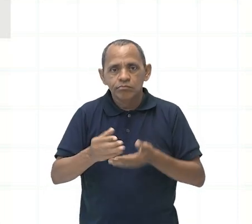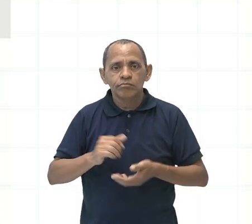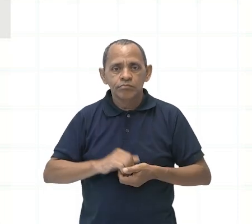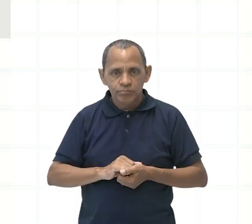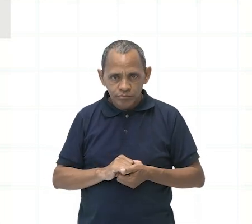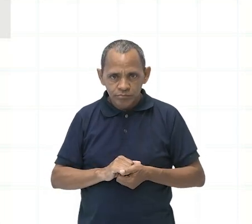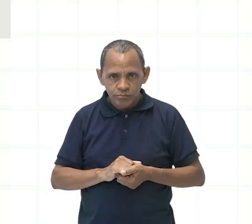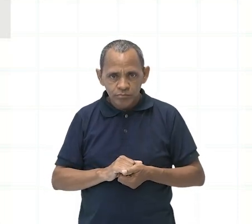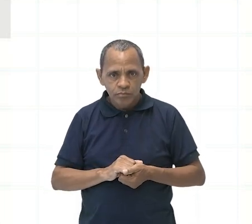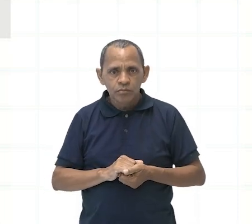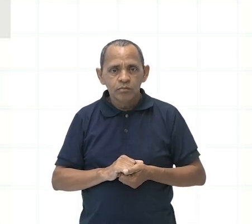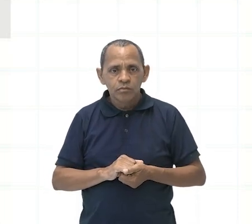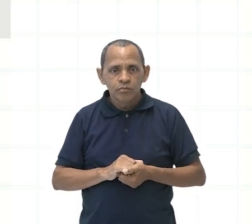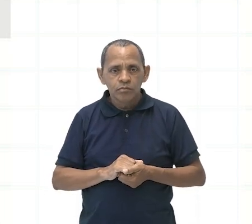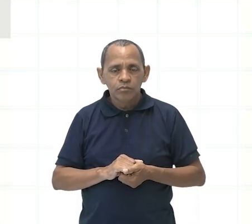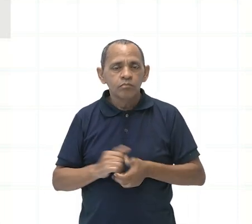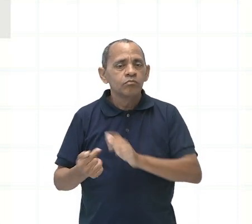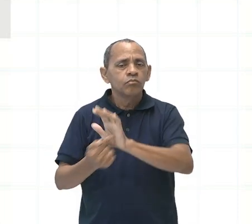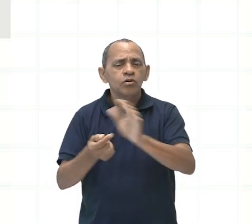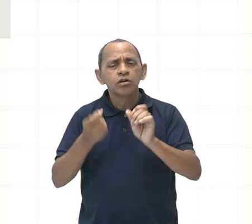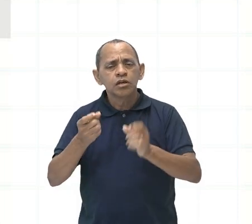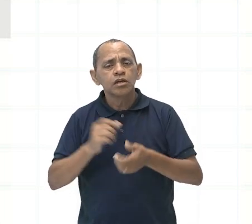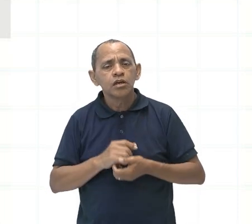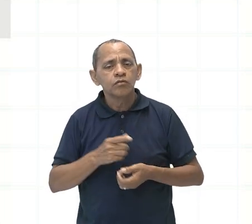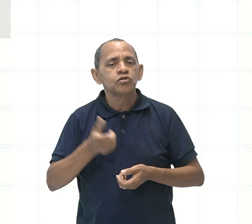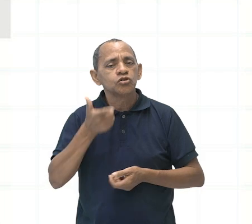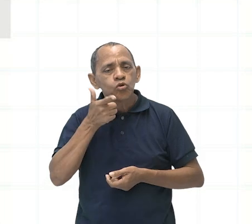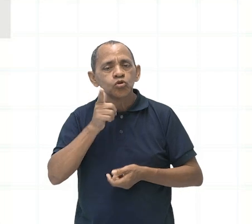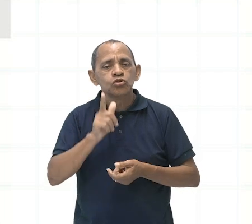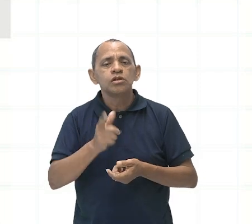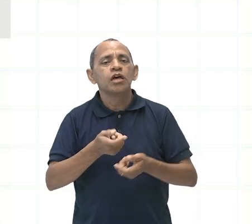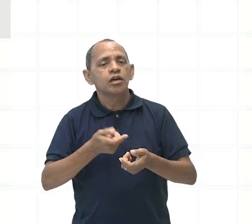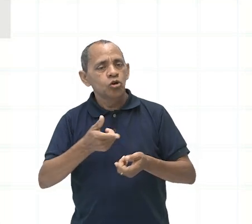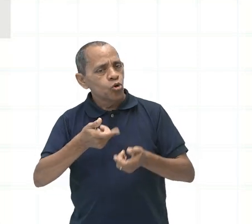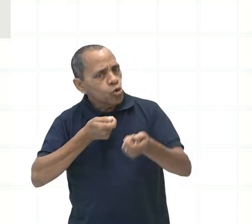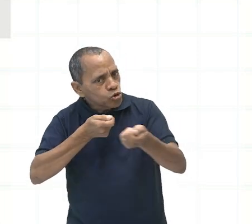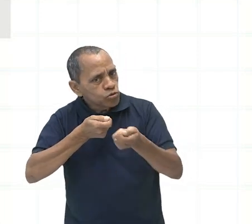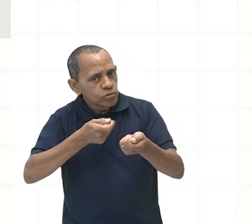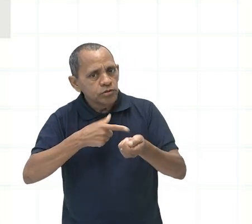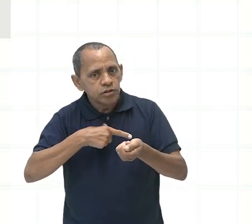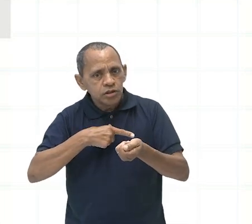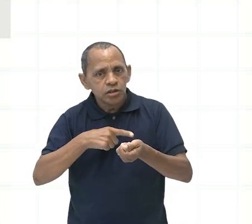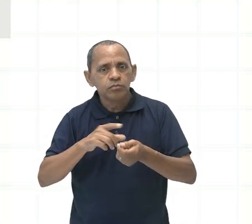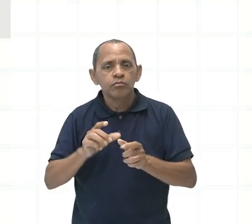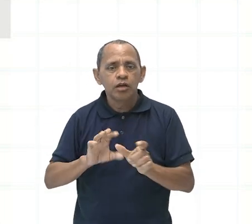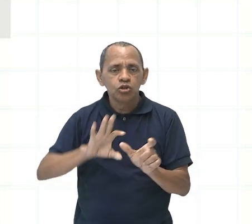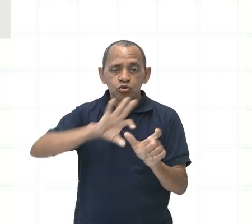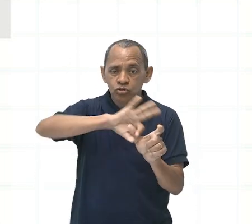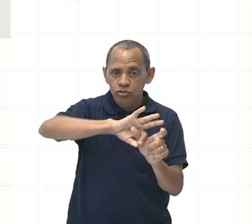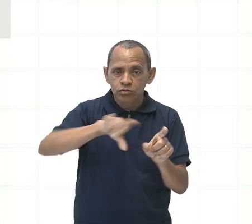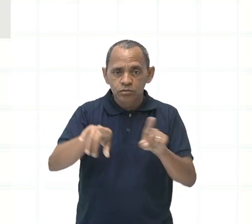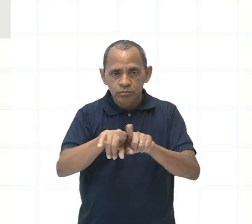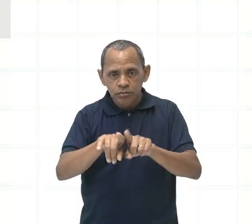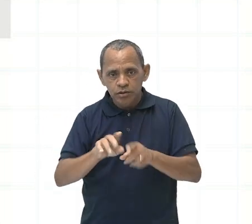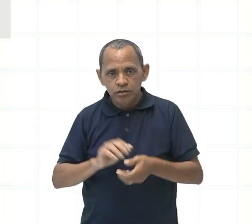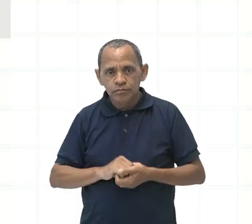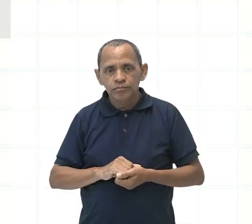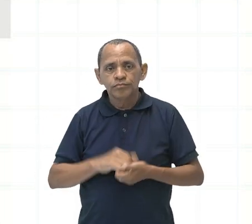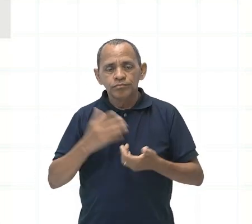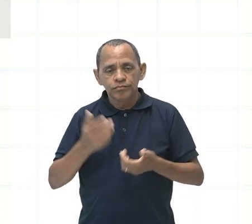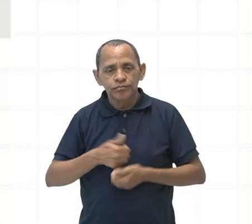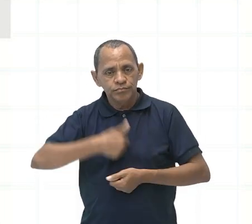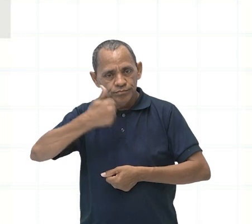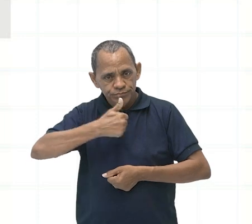pelo outro para demonstrar que você domina os sentidos das conjunções desses conectivos, tá